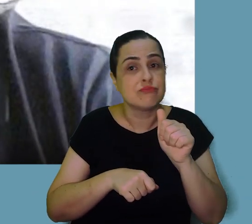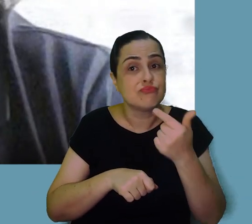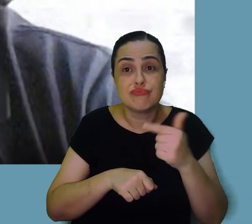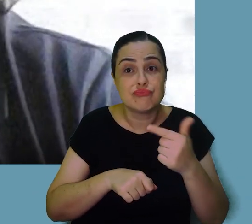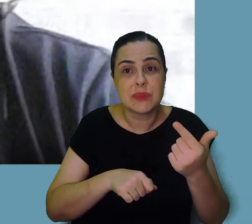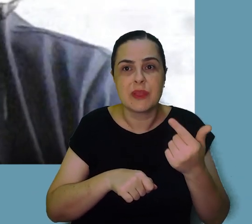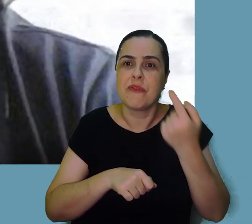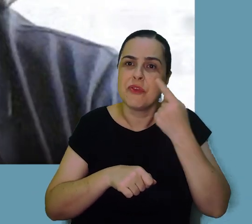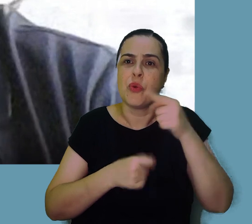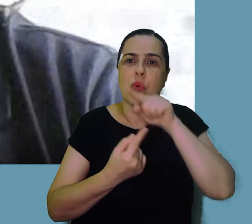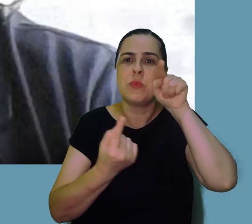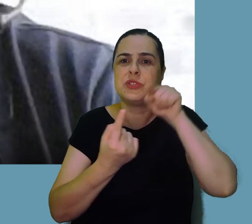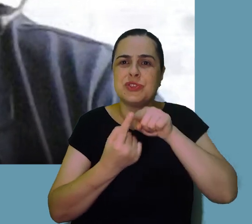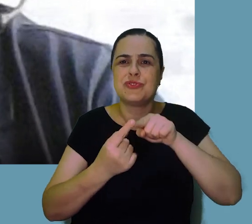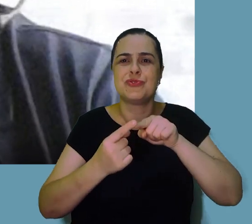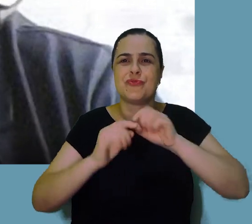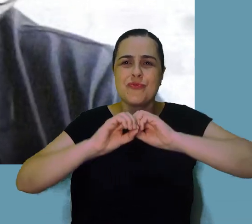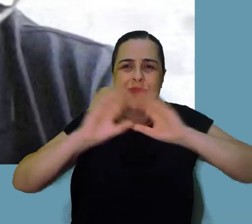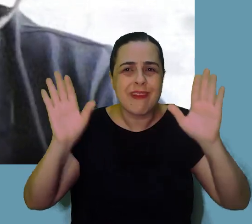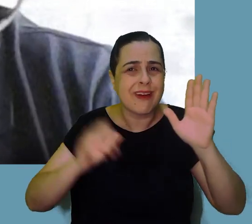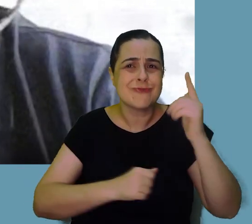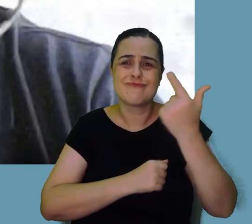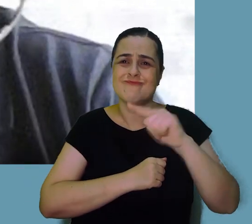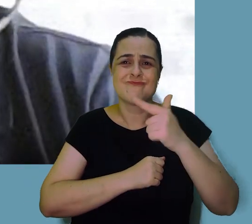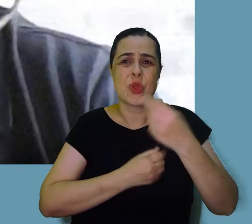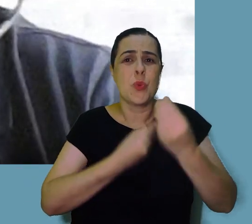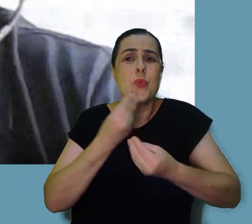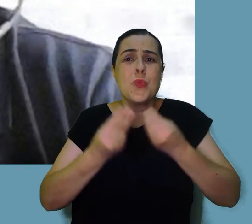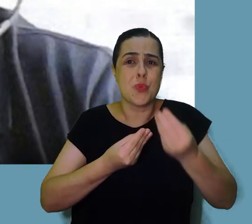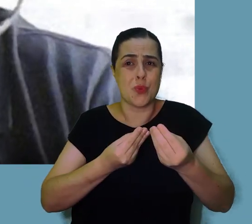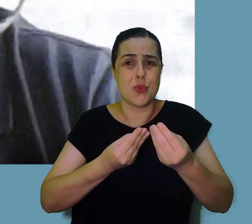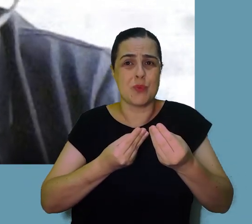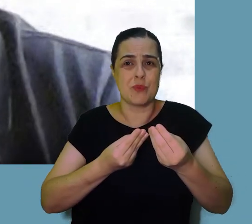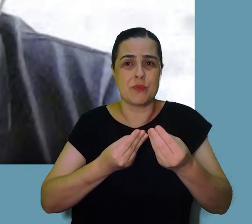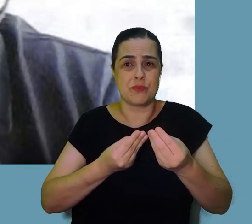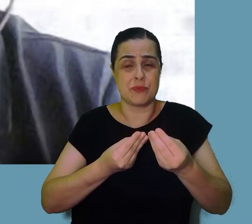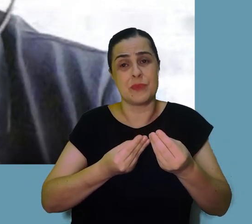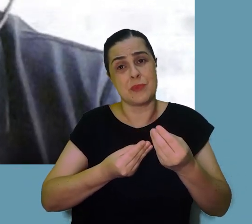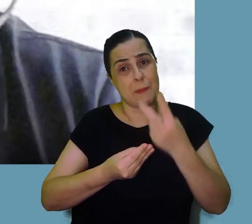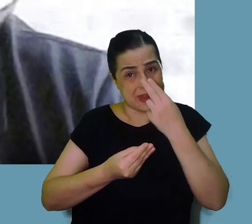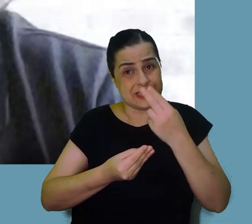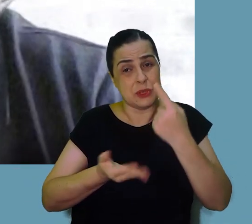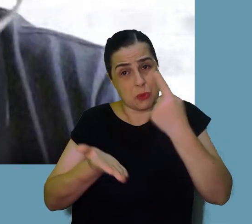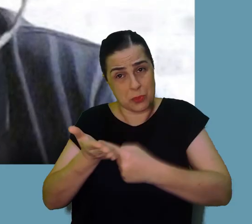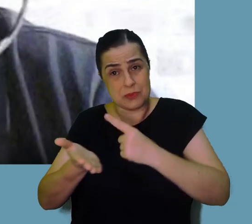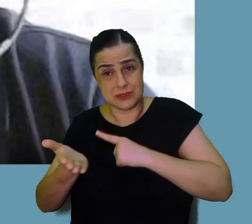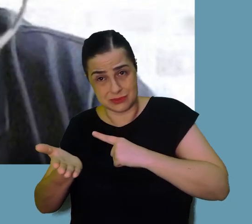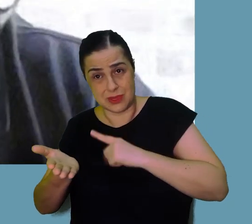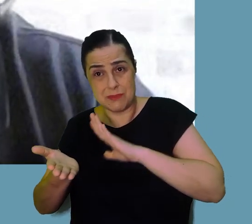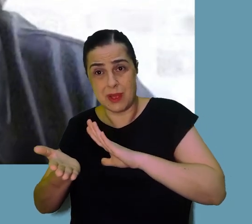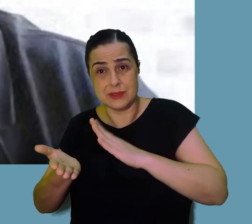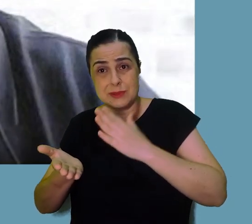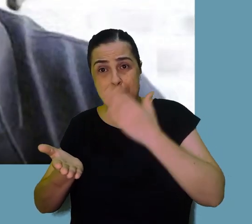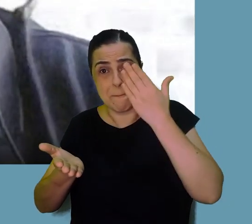uma intencionalidade efetiva na conclusão desse processo afirmativo, dessa agenda afirmativa. Por outro lado,